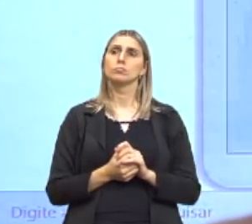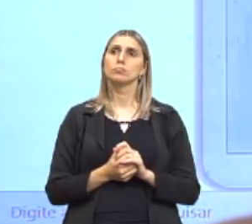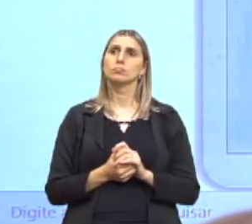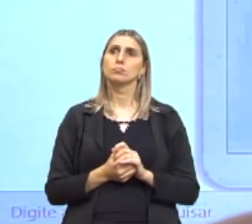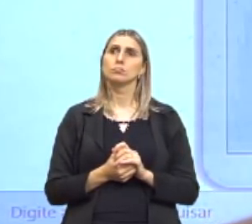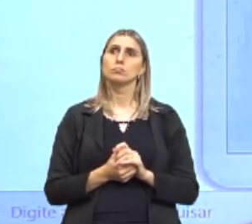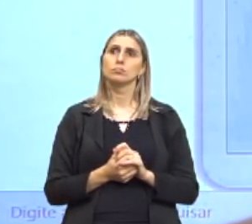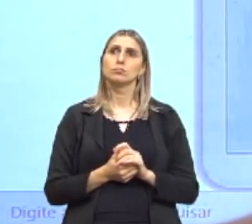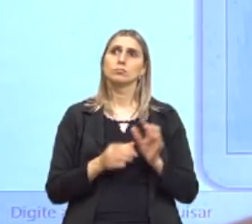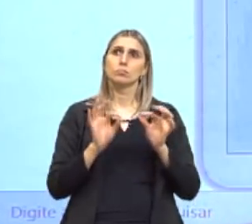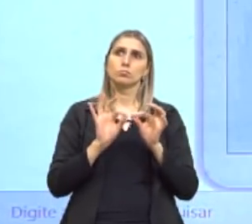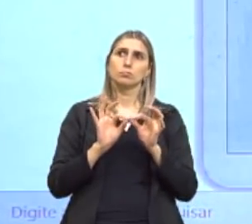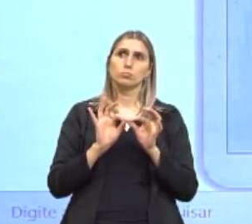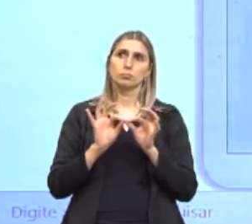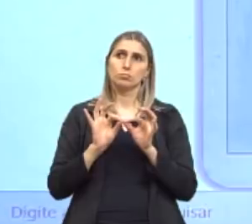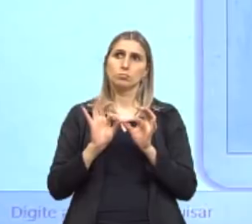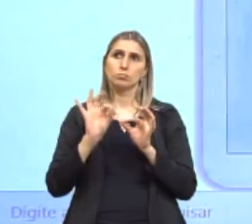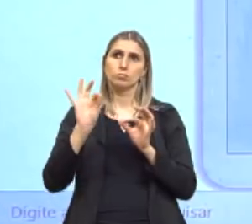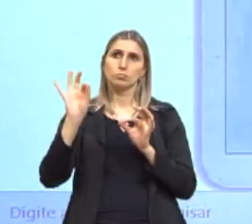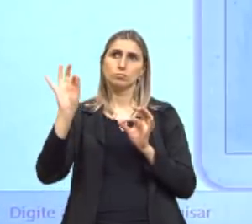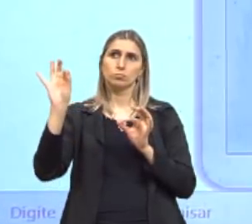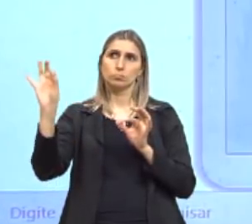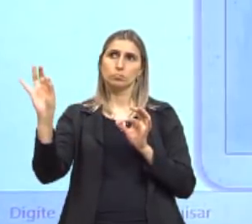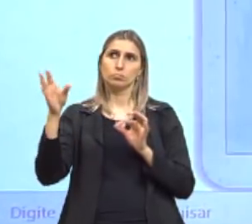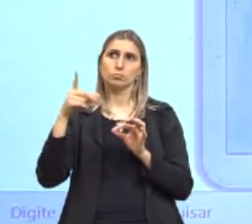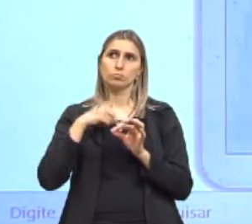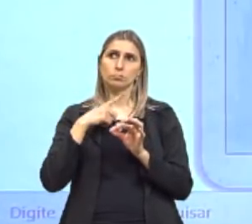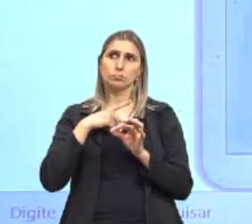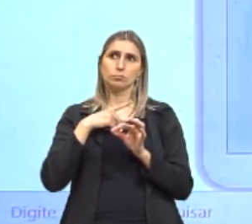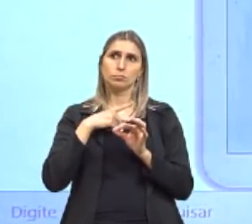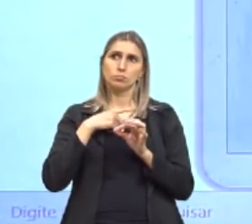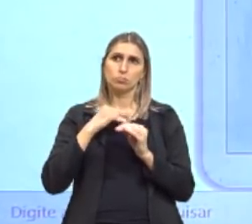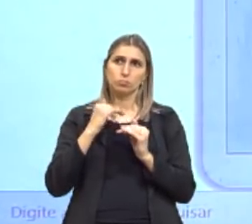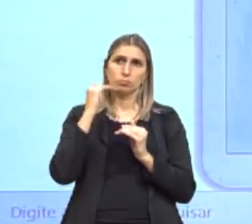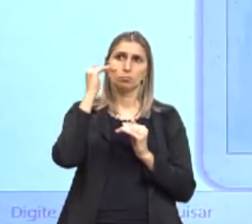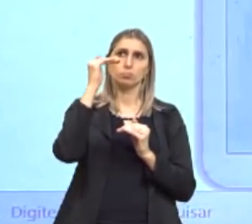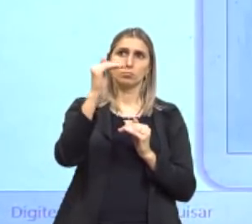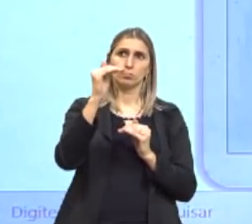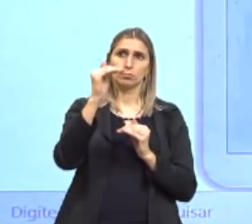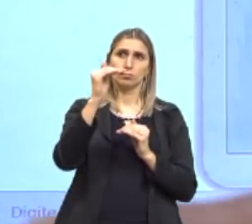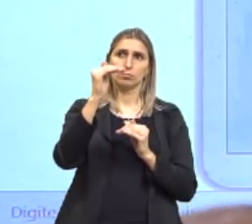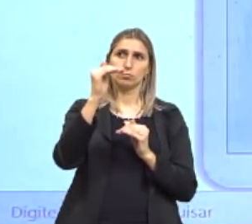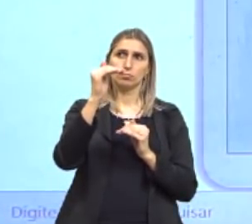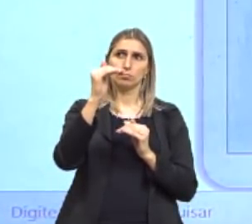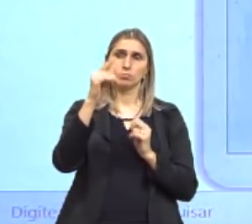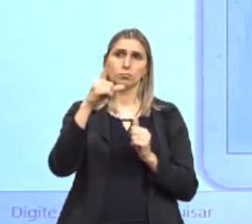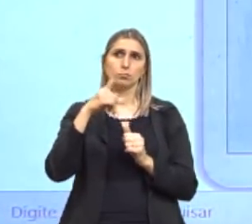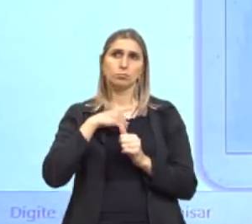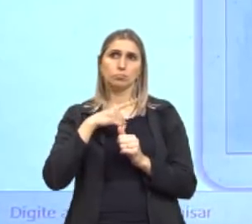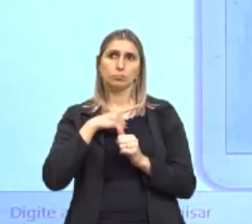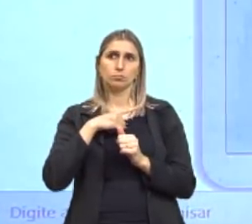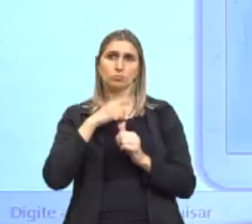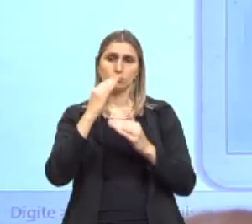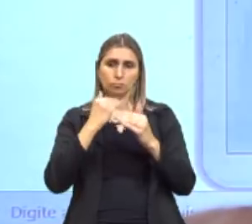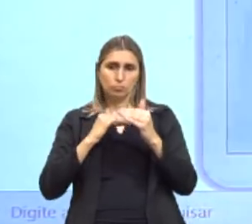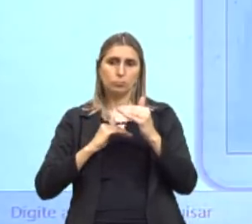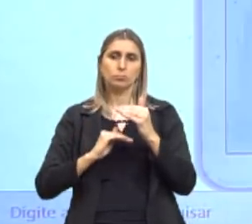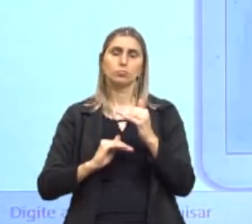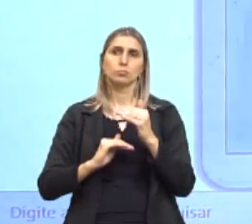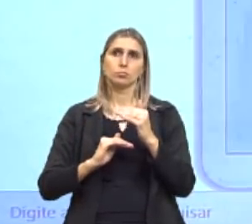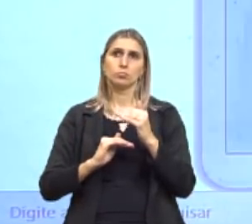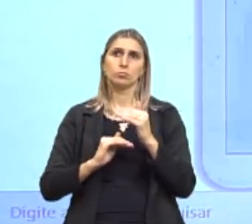aqui eu faria o prolongamento, eu teria a parte de cima aqui e eu teria a parte de